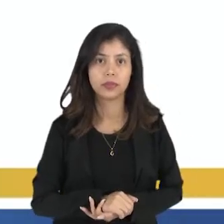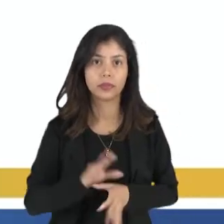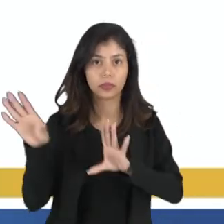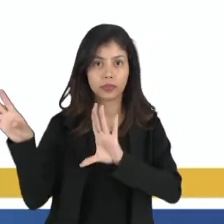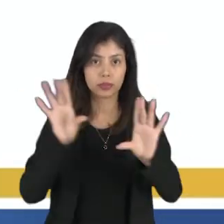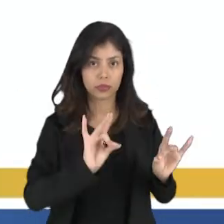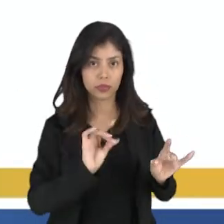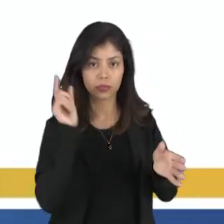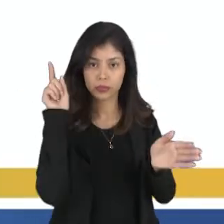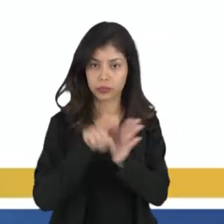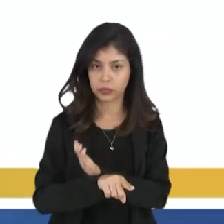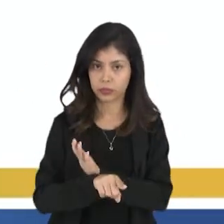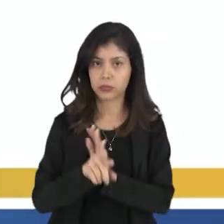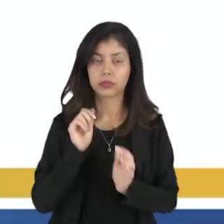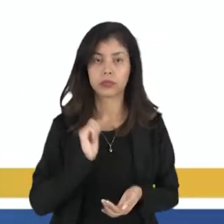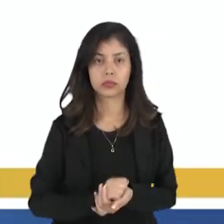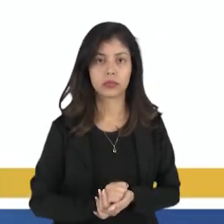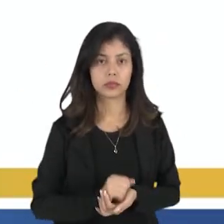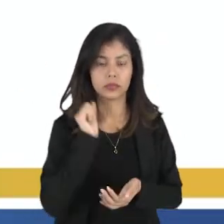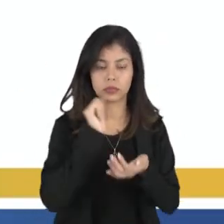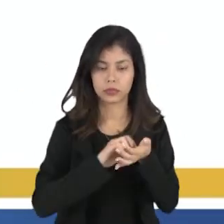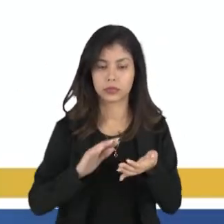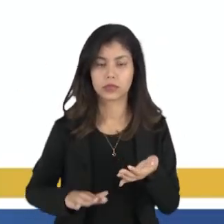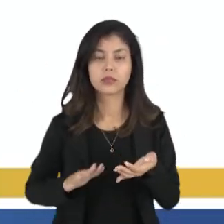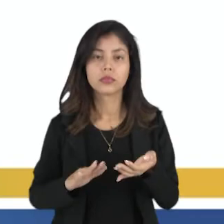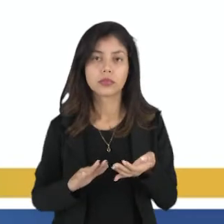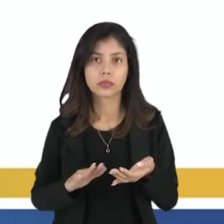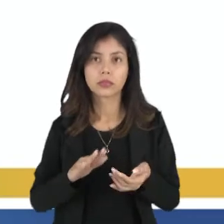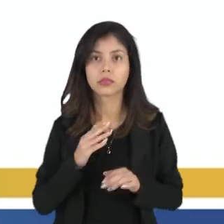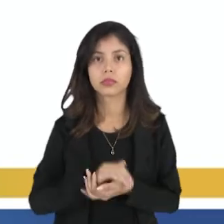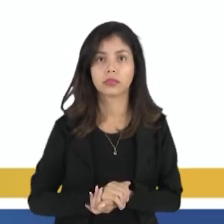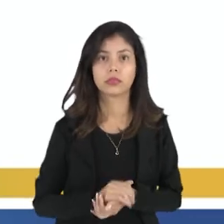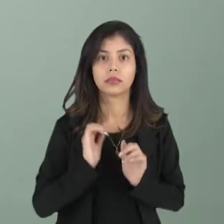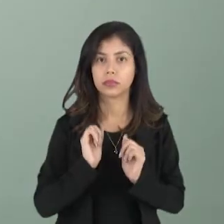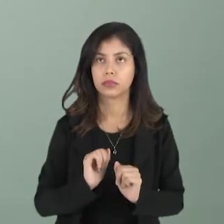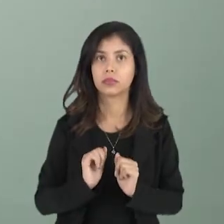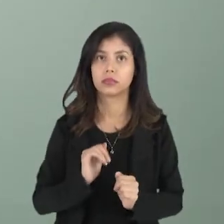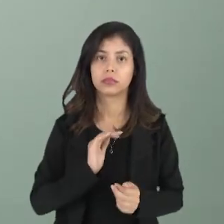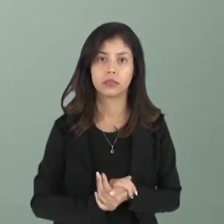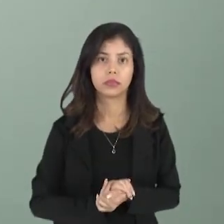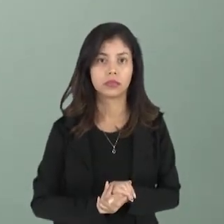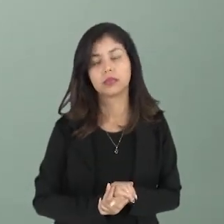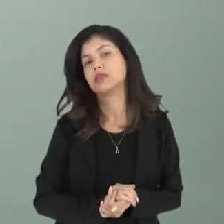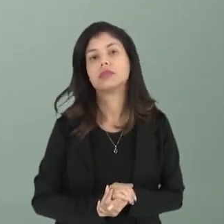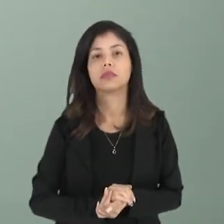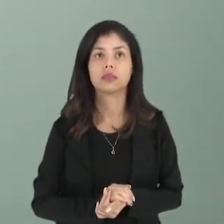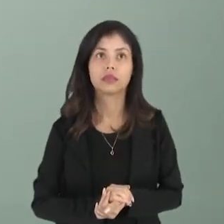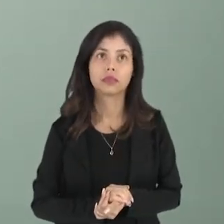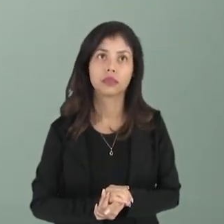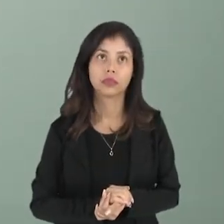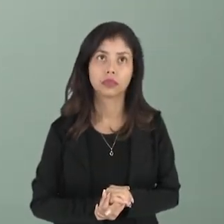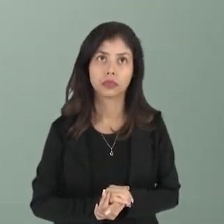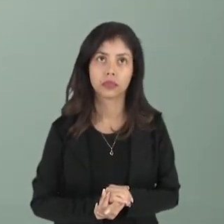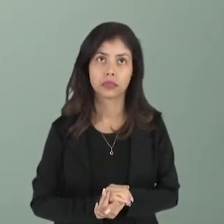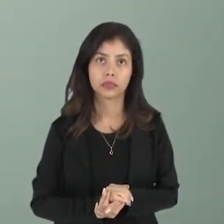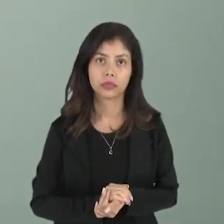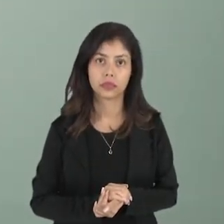Eu trouxe algumas questões aqui no nosso Exercitando para que a gente possa